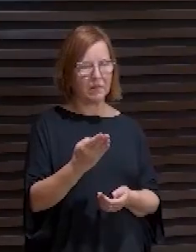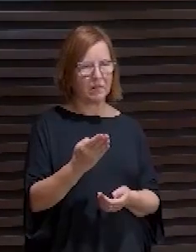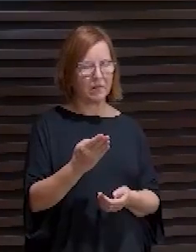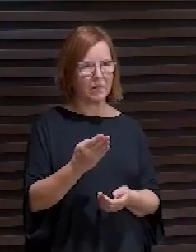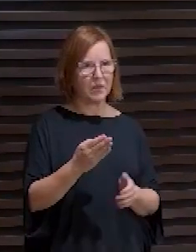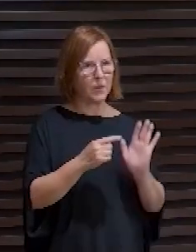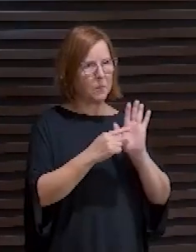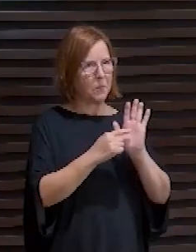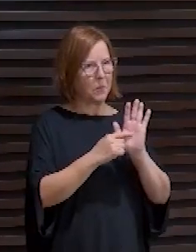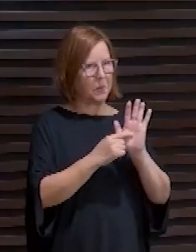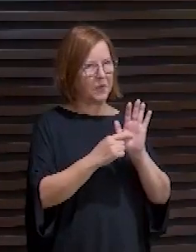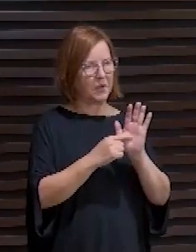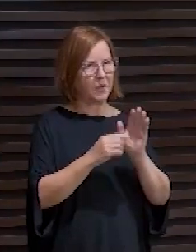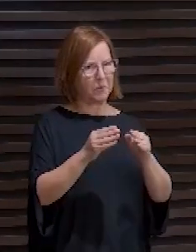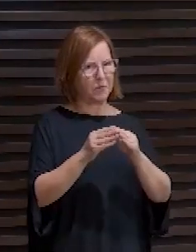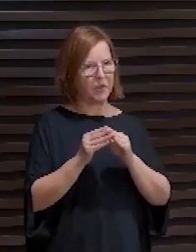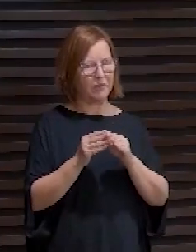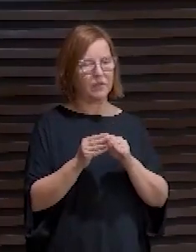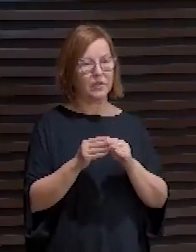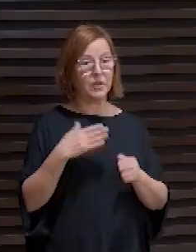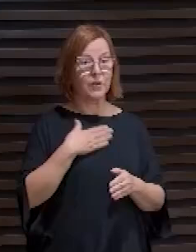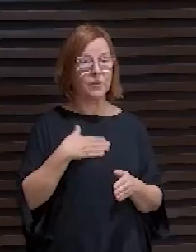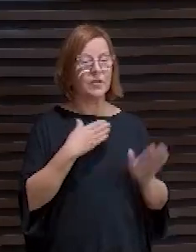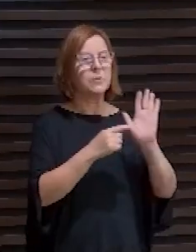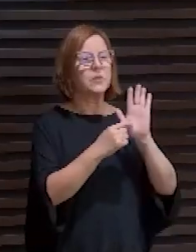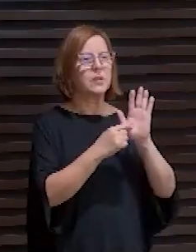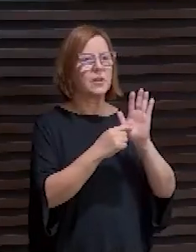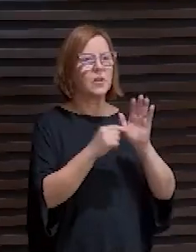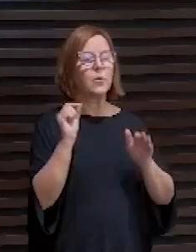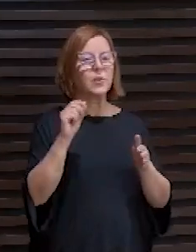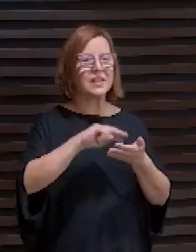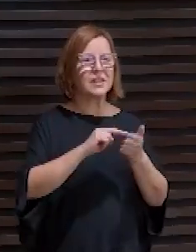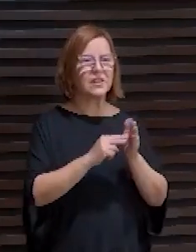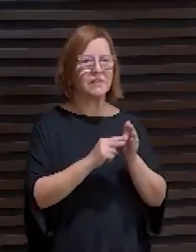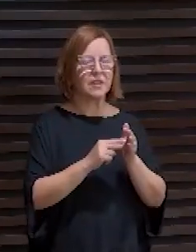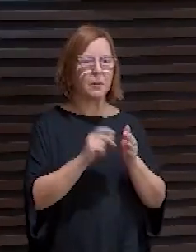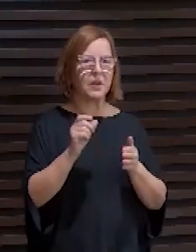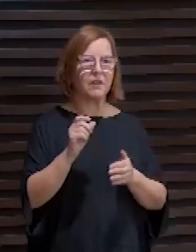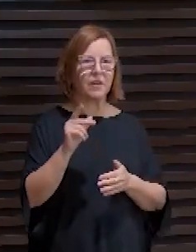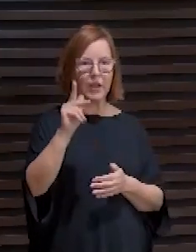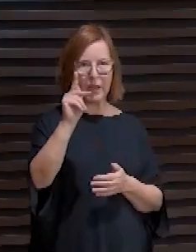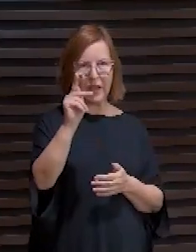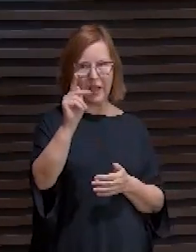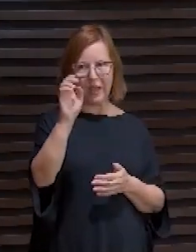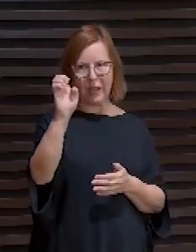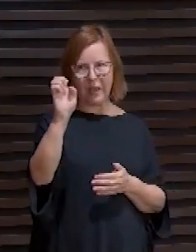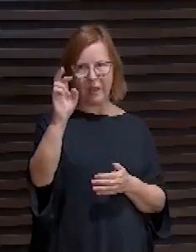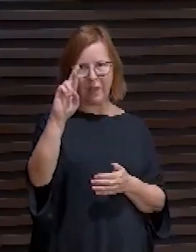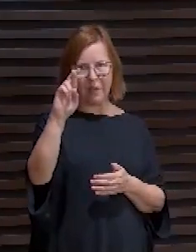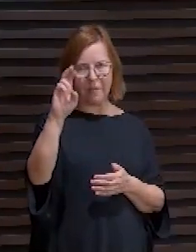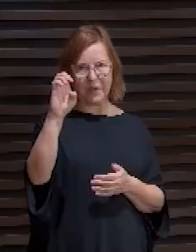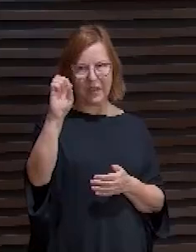aqui. Eu gostaria de colocar para vocês o que significa essa palavra perseverança dos santos. O que